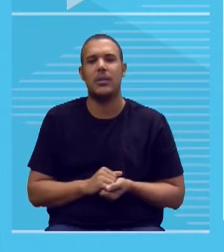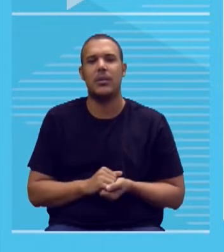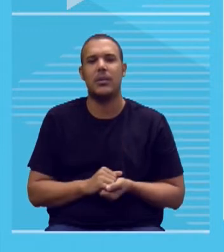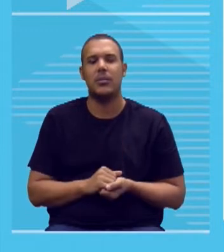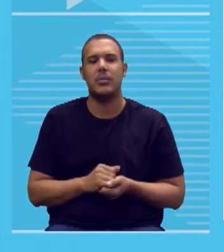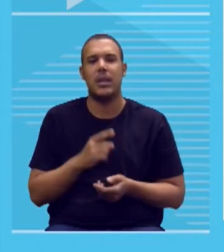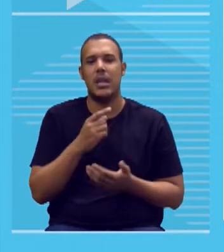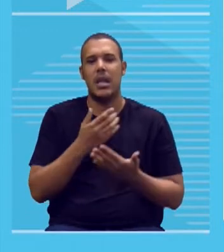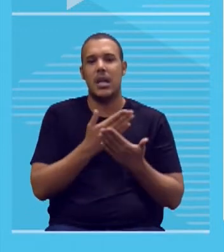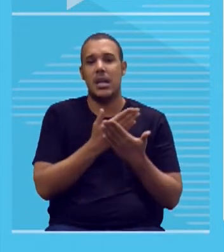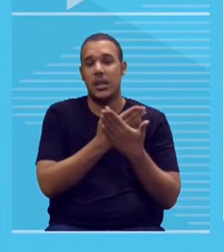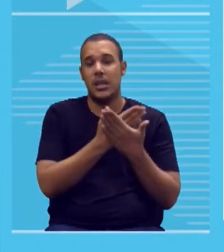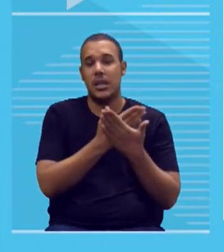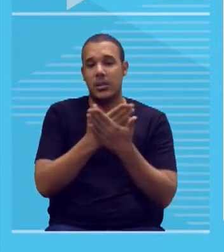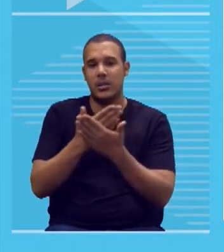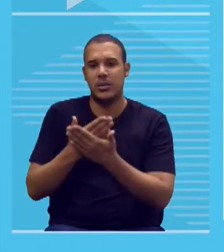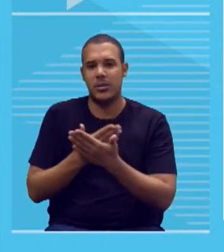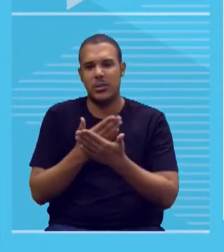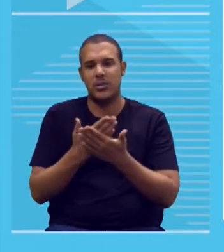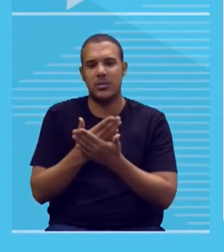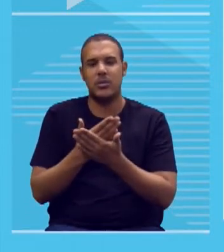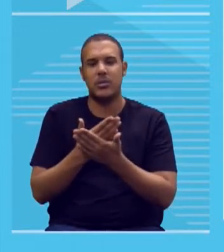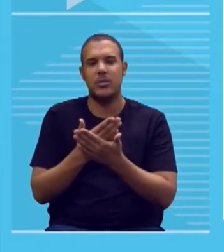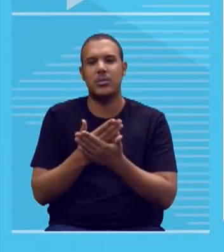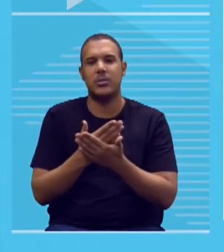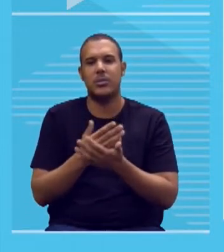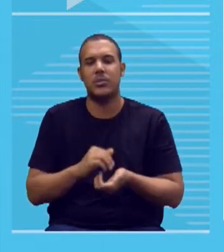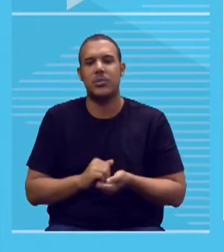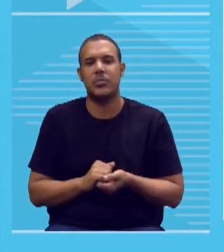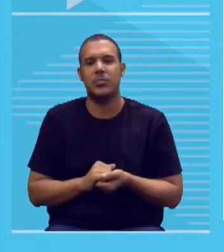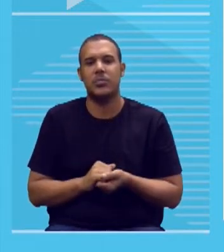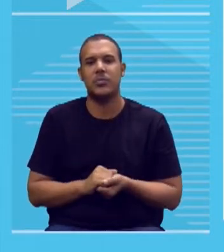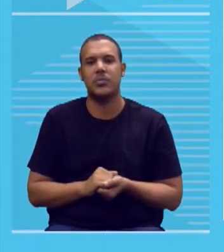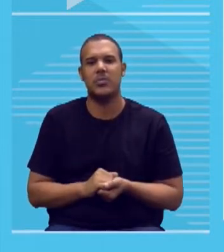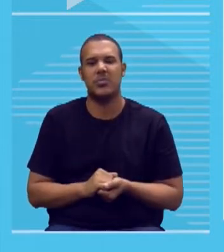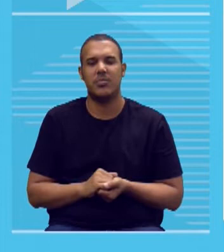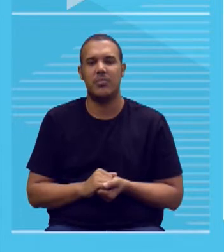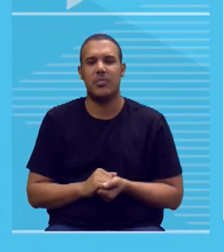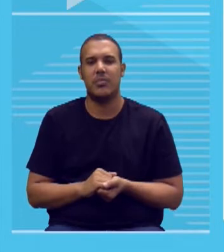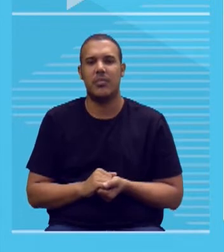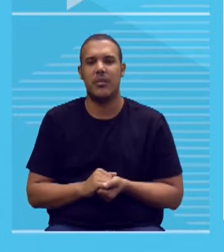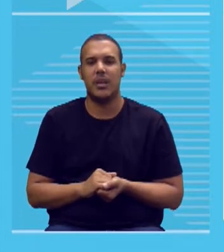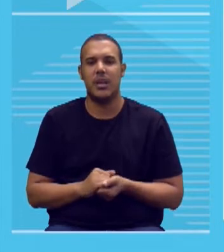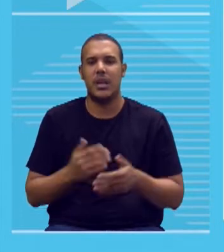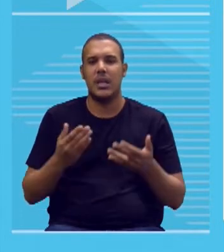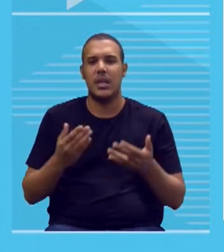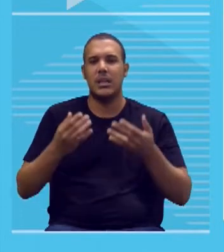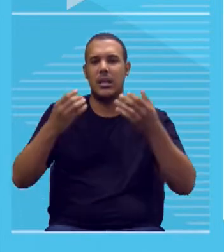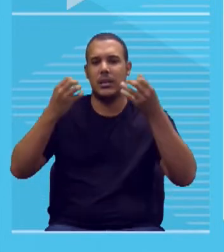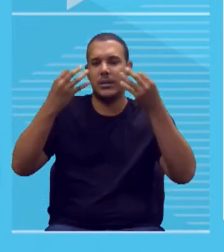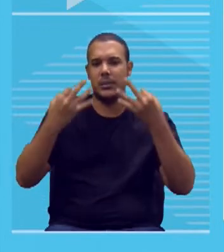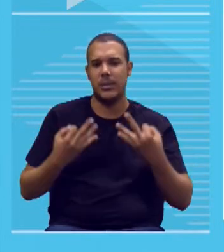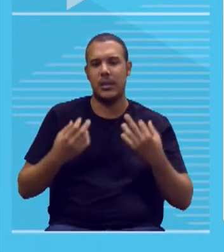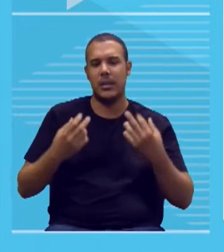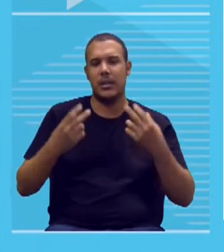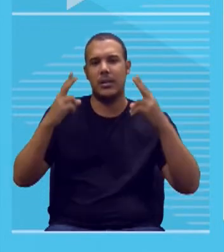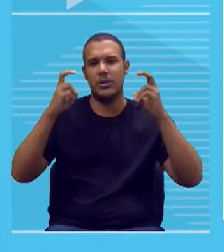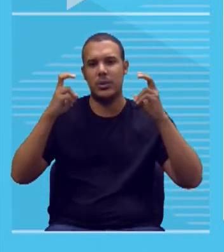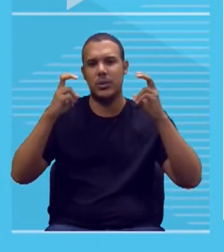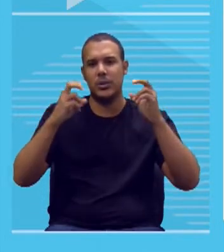já estudou foi aluno do Conde de Buffon que já falava se falava sobre